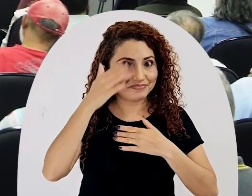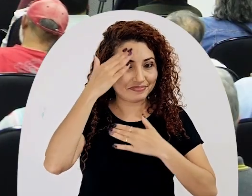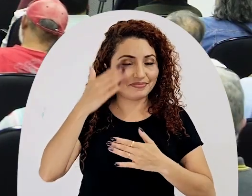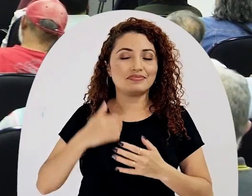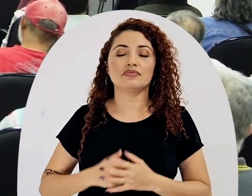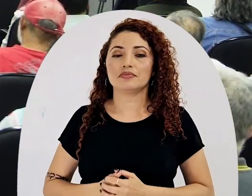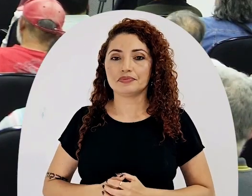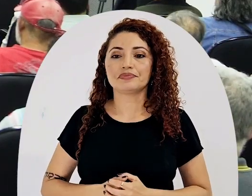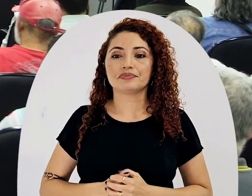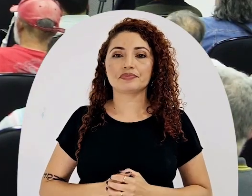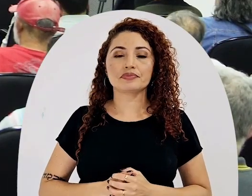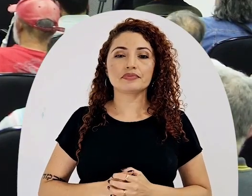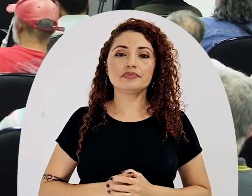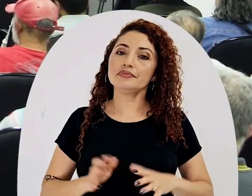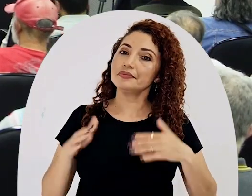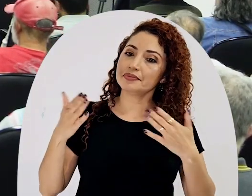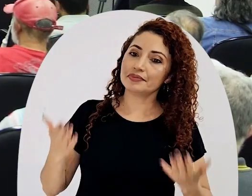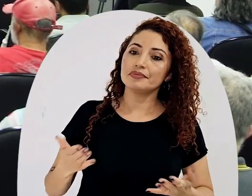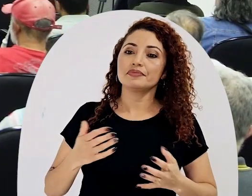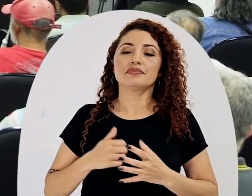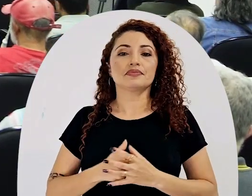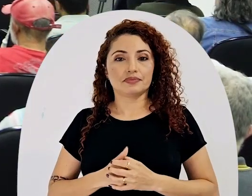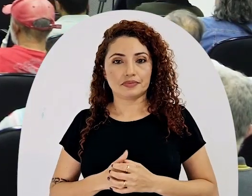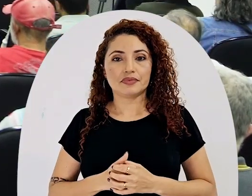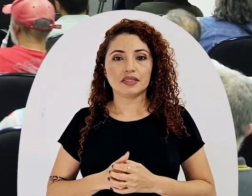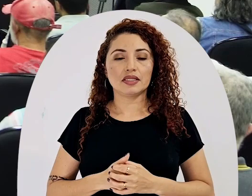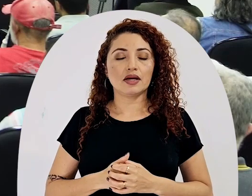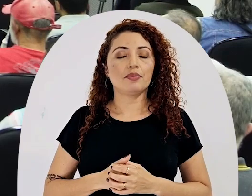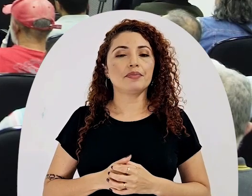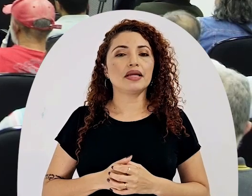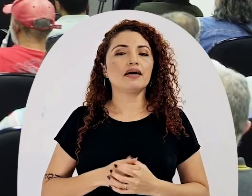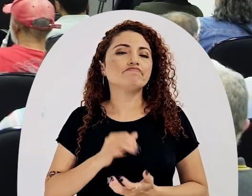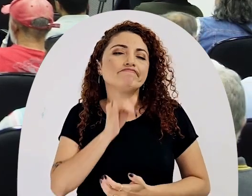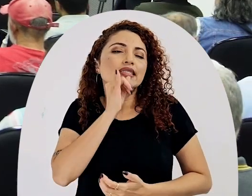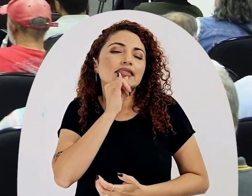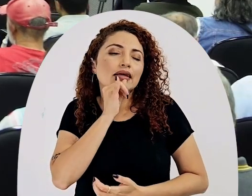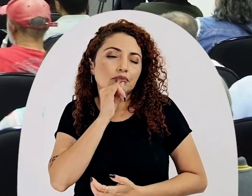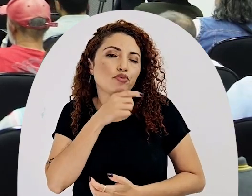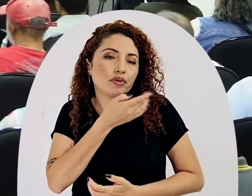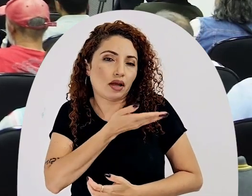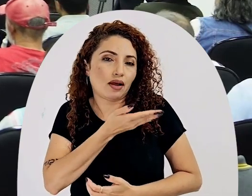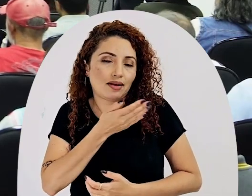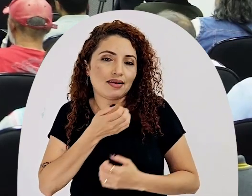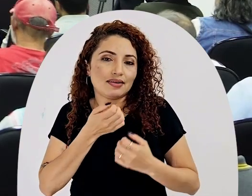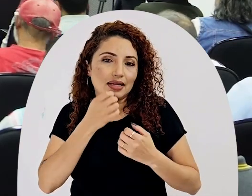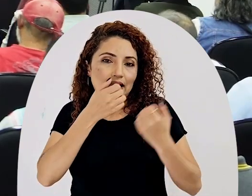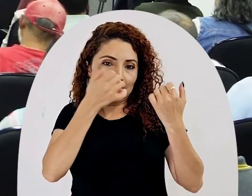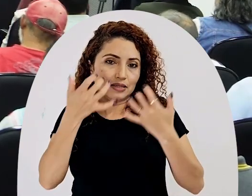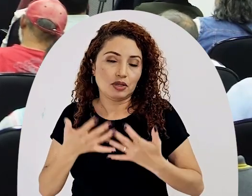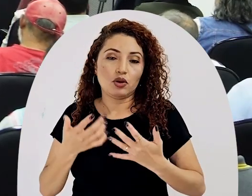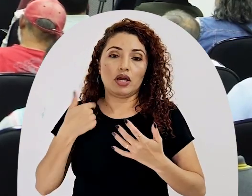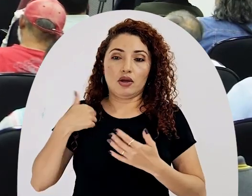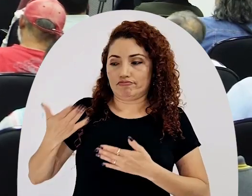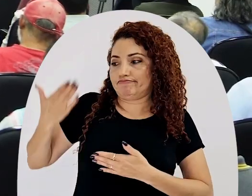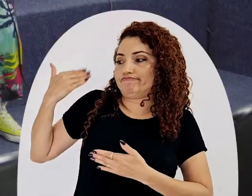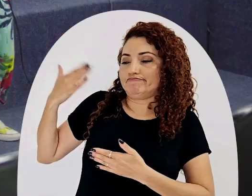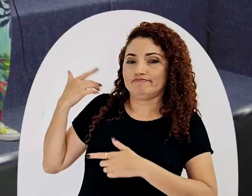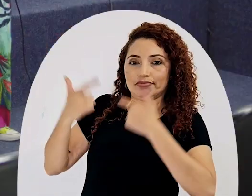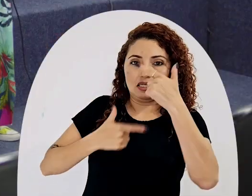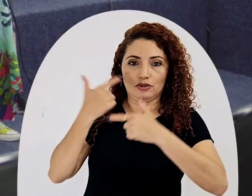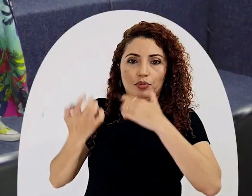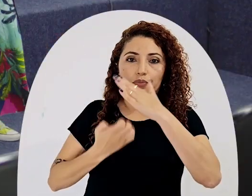só para elucidar um pouco o que a Letícia está trazendo, numa das organizações que eu